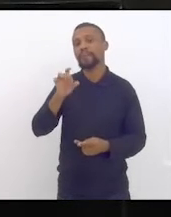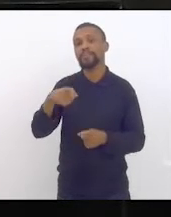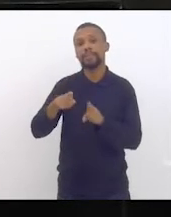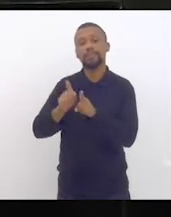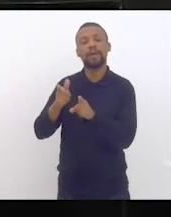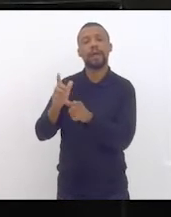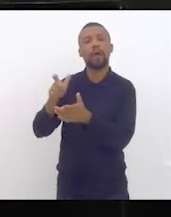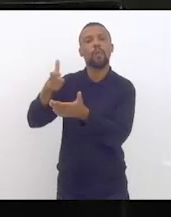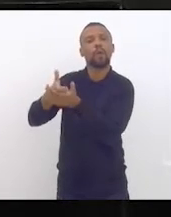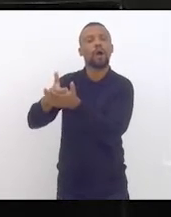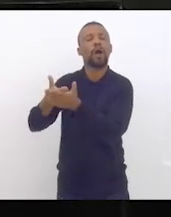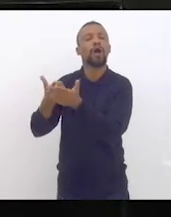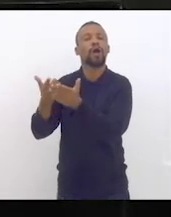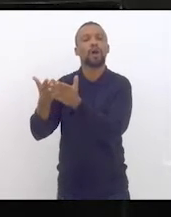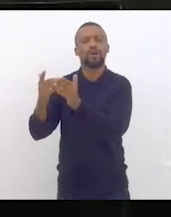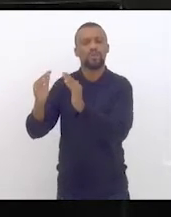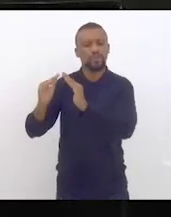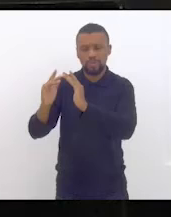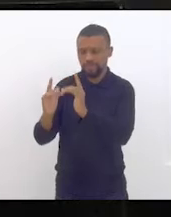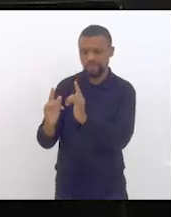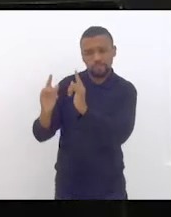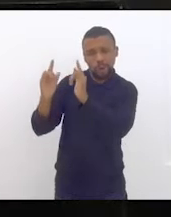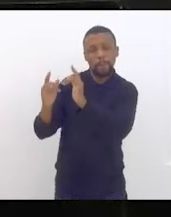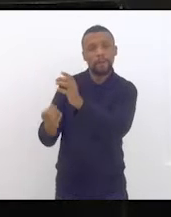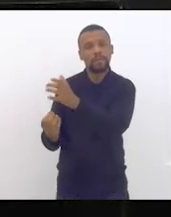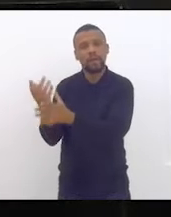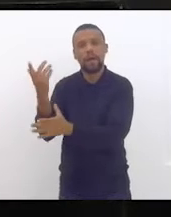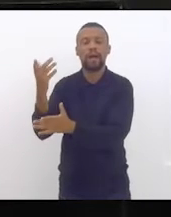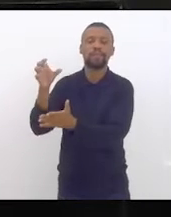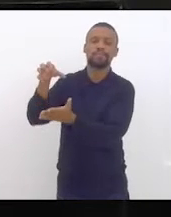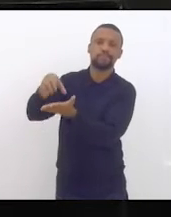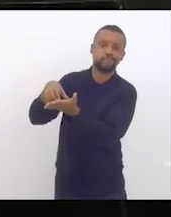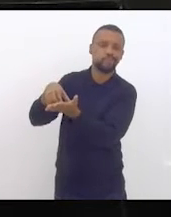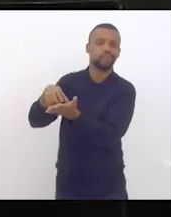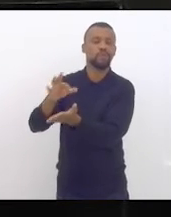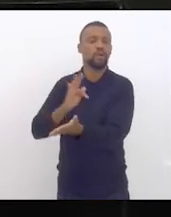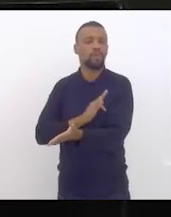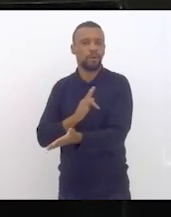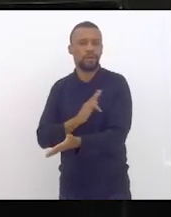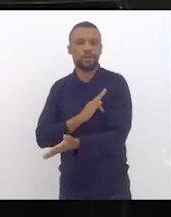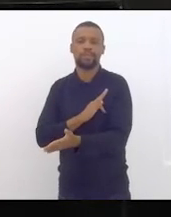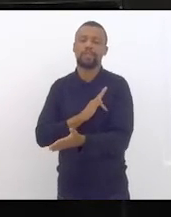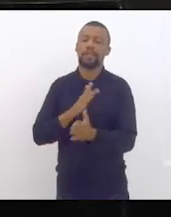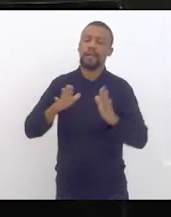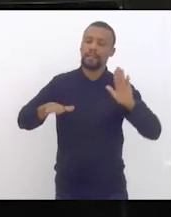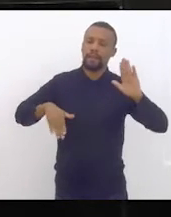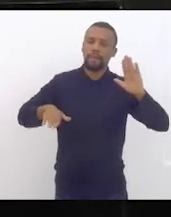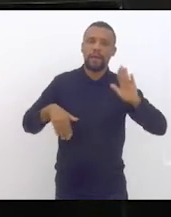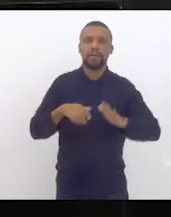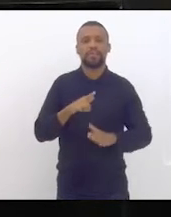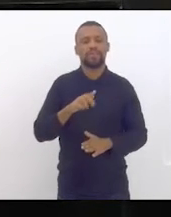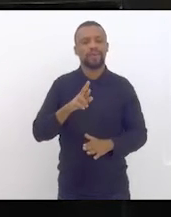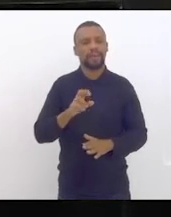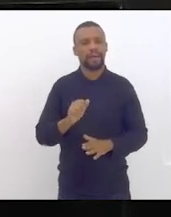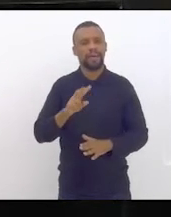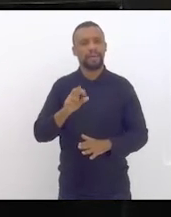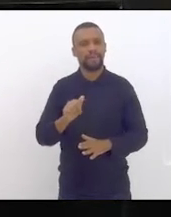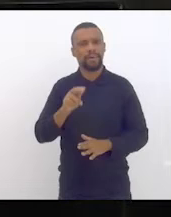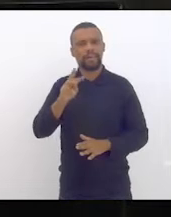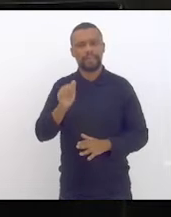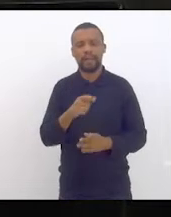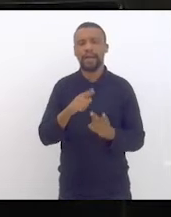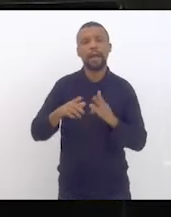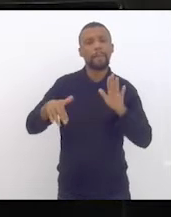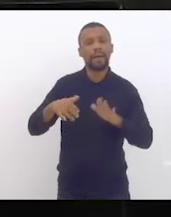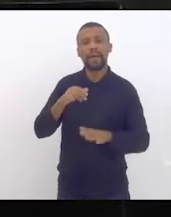da UPP no bairro Belém posto policial na praia do provetar ele é a grande posto policial na praia de